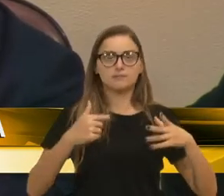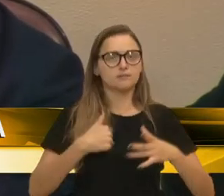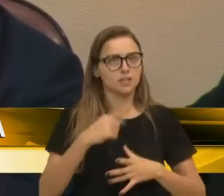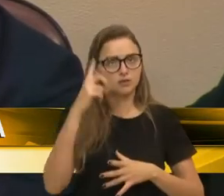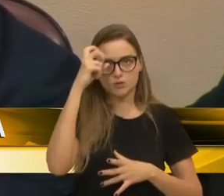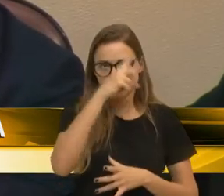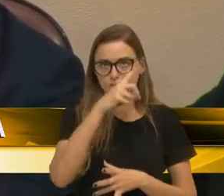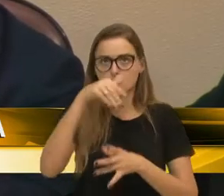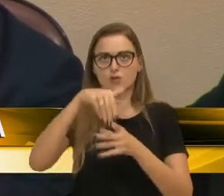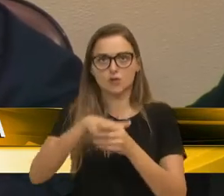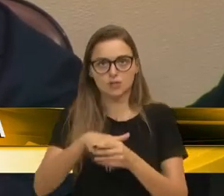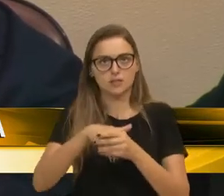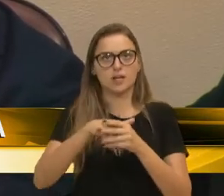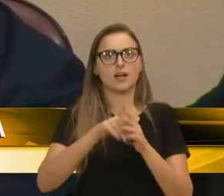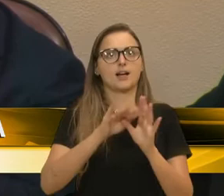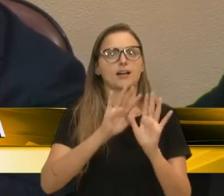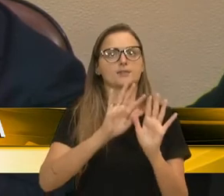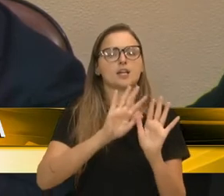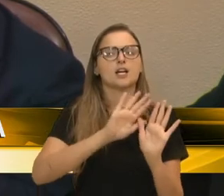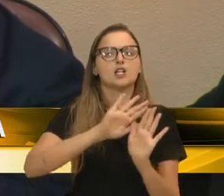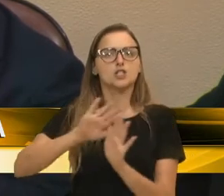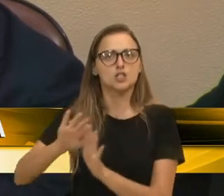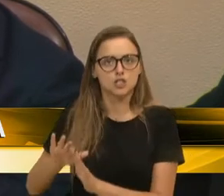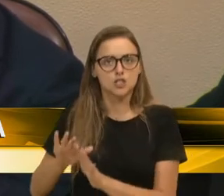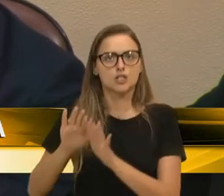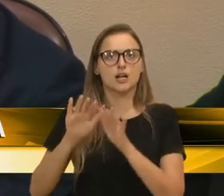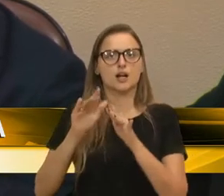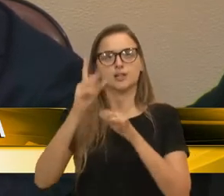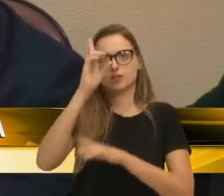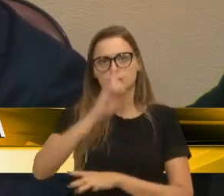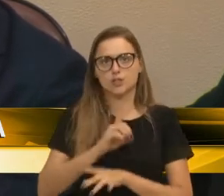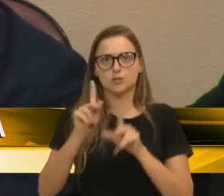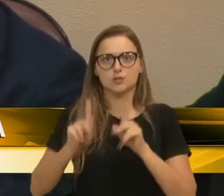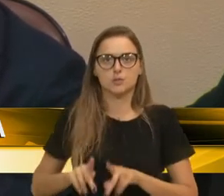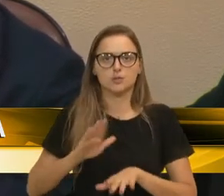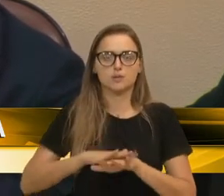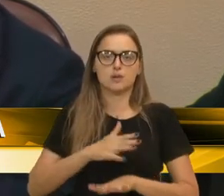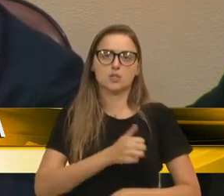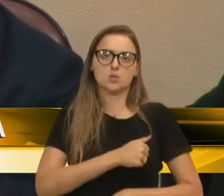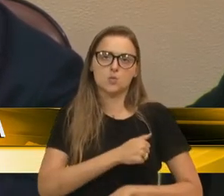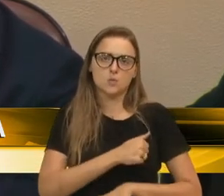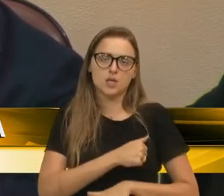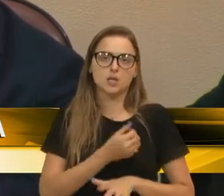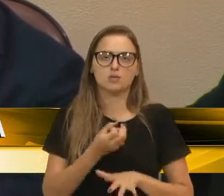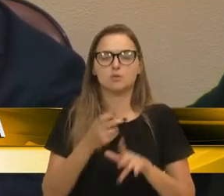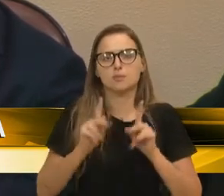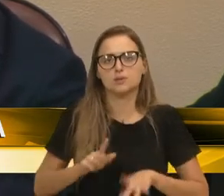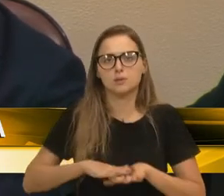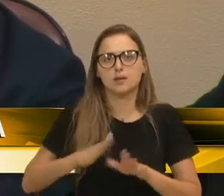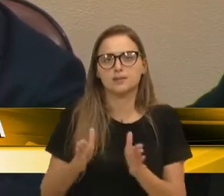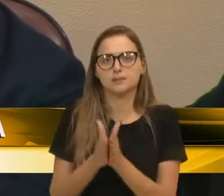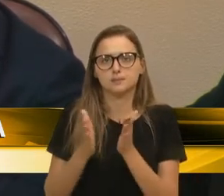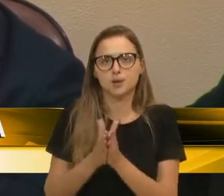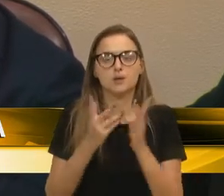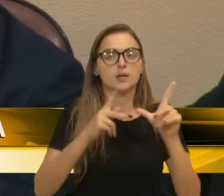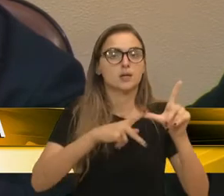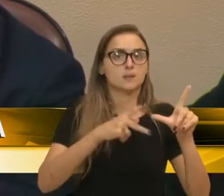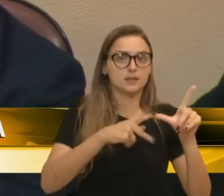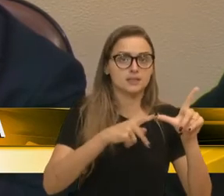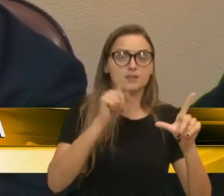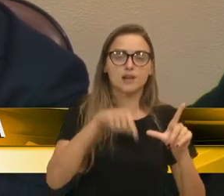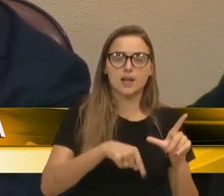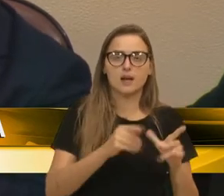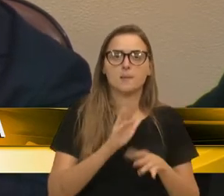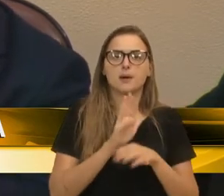votar retirada de direitos de pessoas mais humildes e pobres. E o passe livre foi criado para beneficiar pessoas de baixa